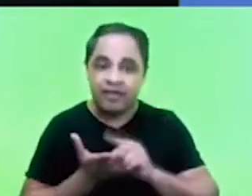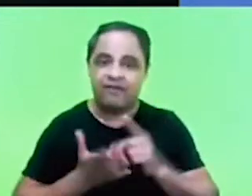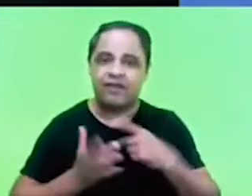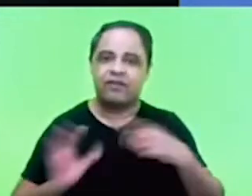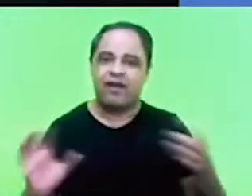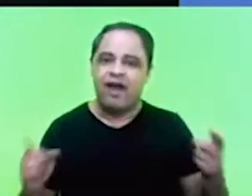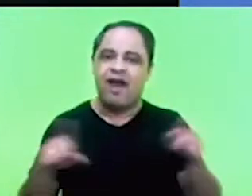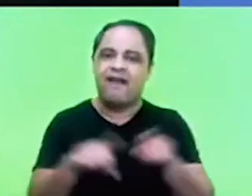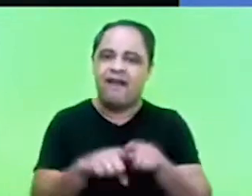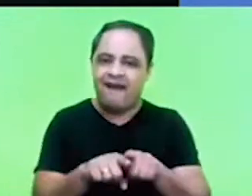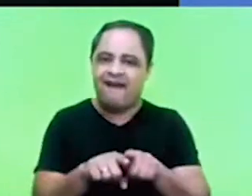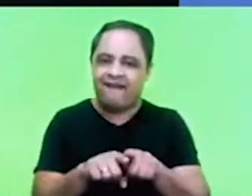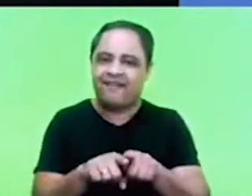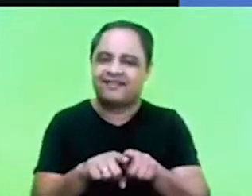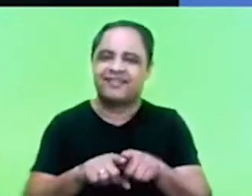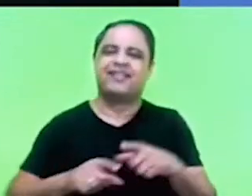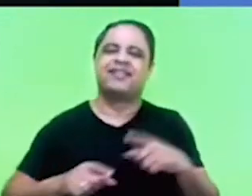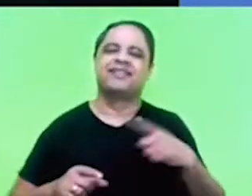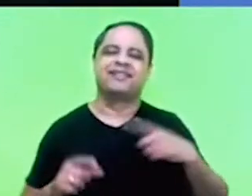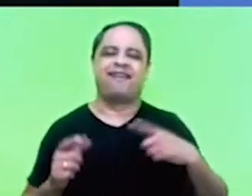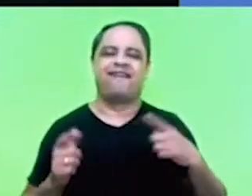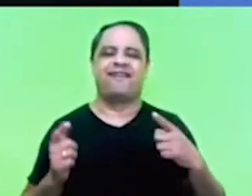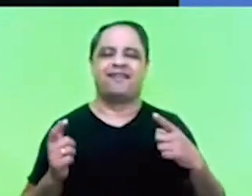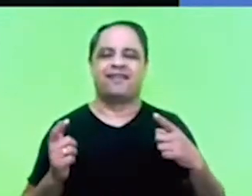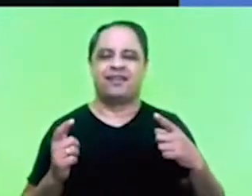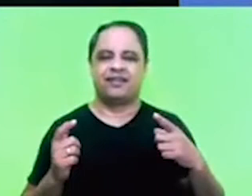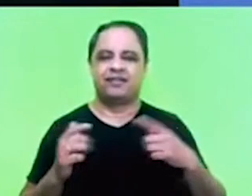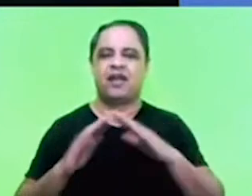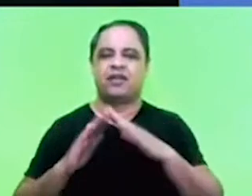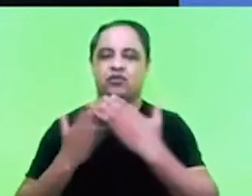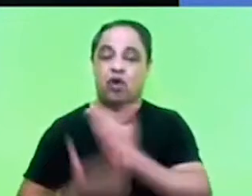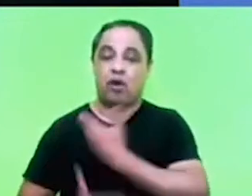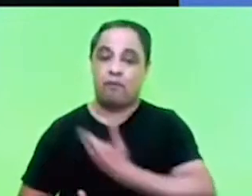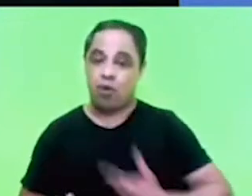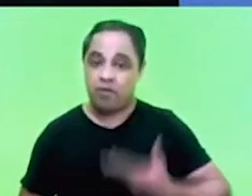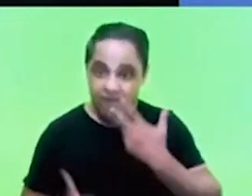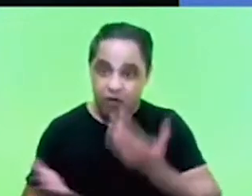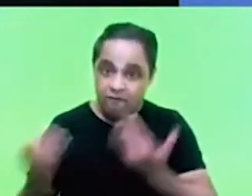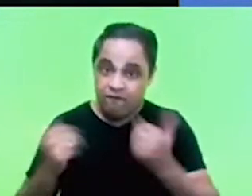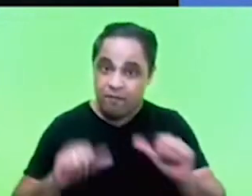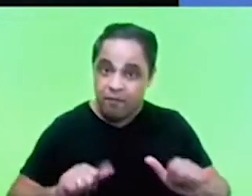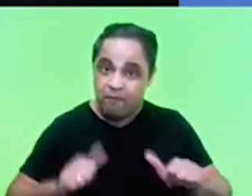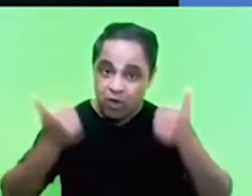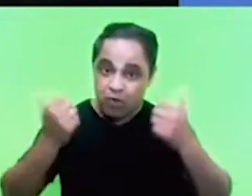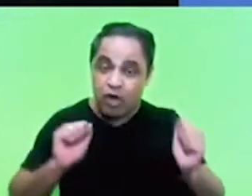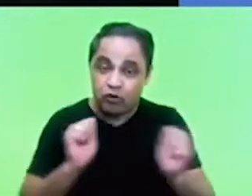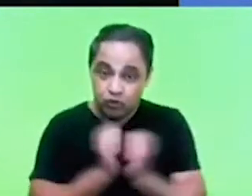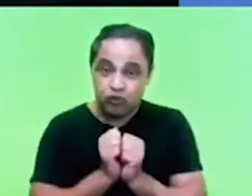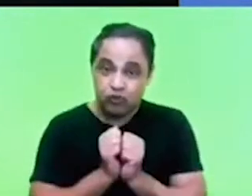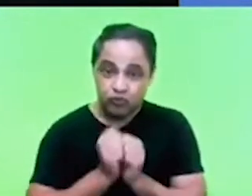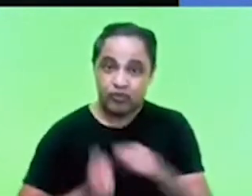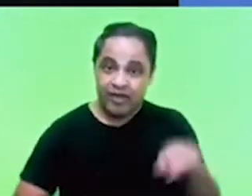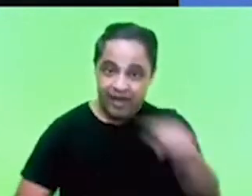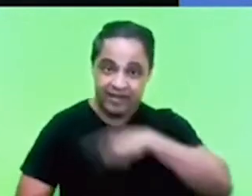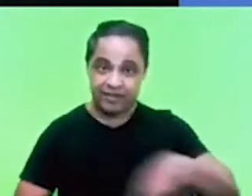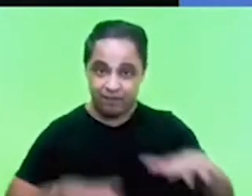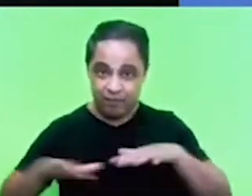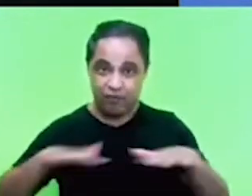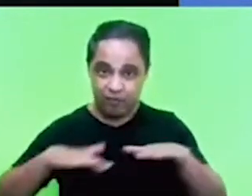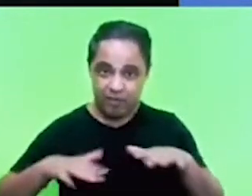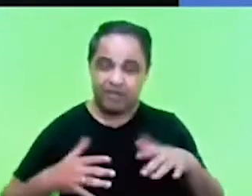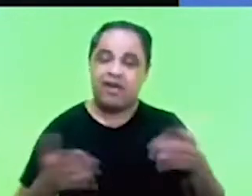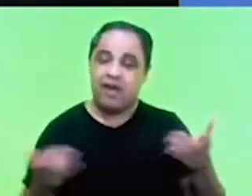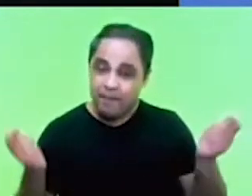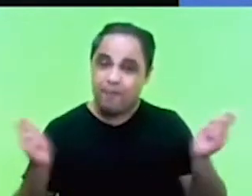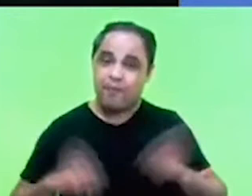aliar, entendeu? Quer dizer, a escola pública e falar, vamos melhorar juntos este movimento. É muito